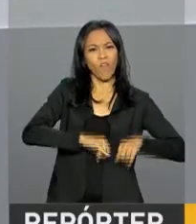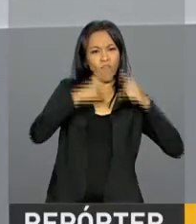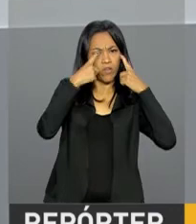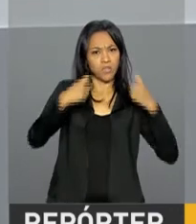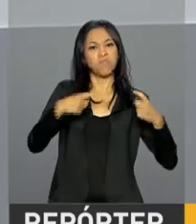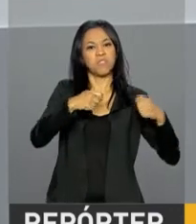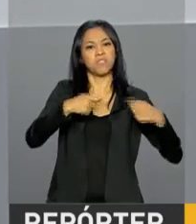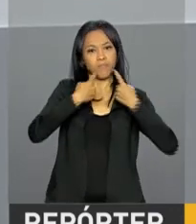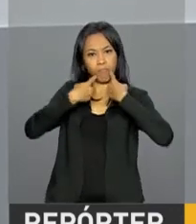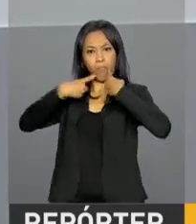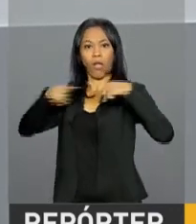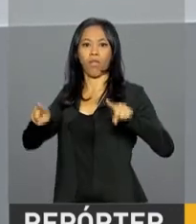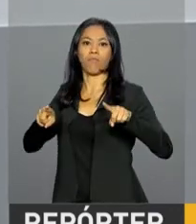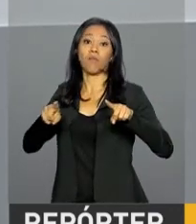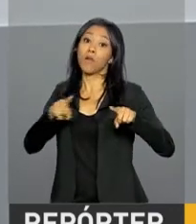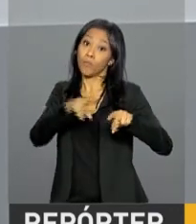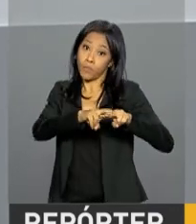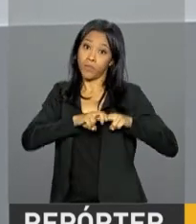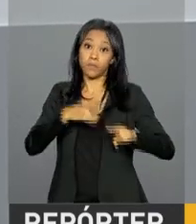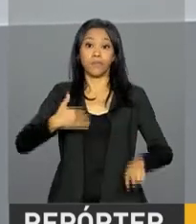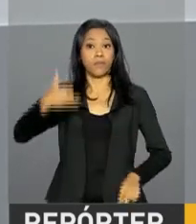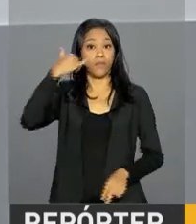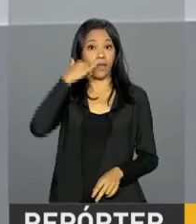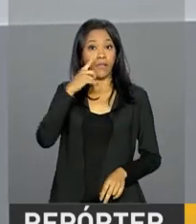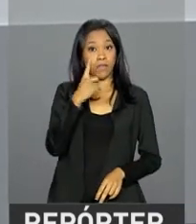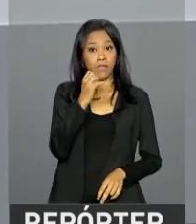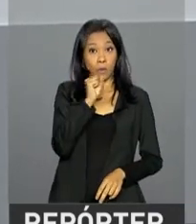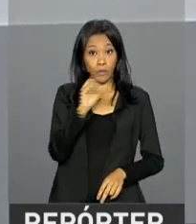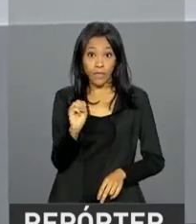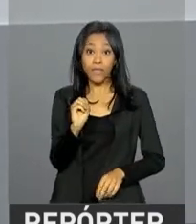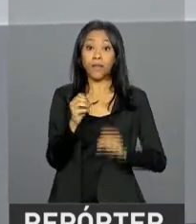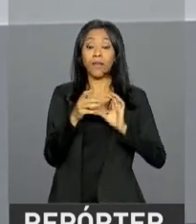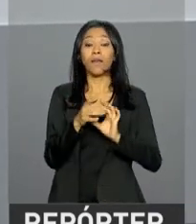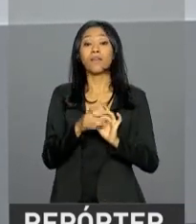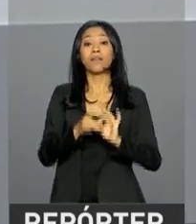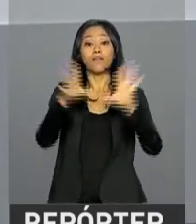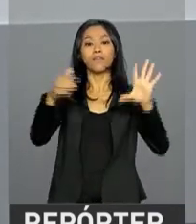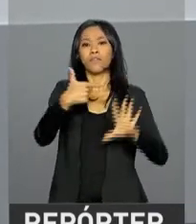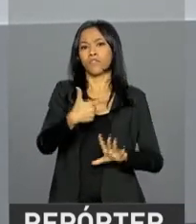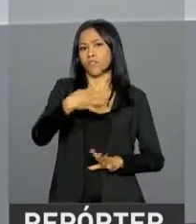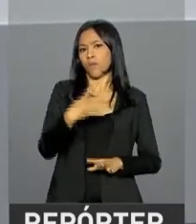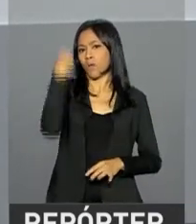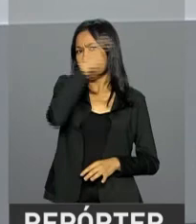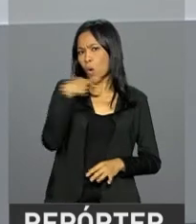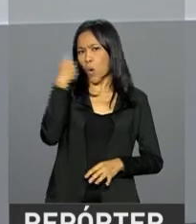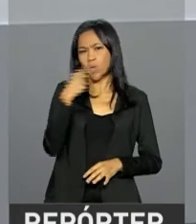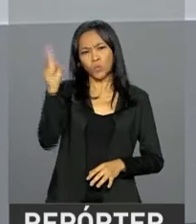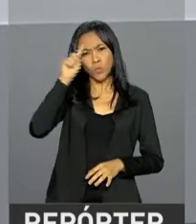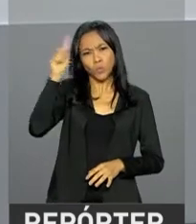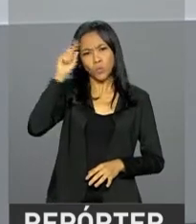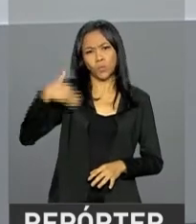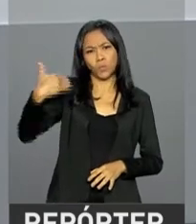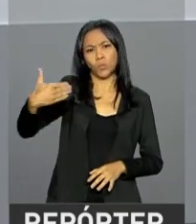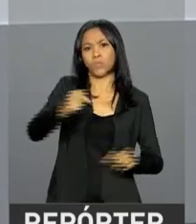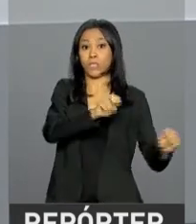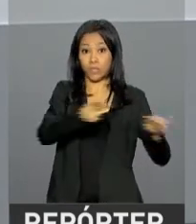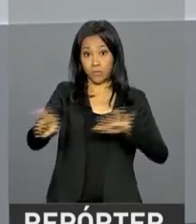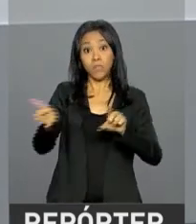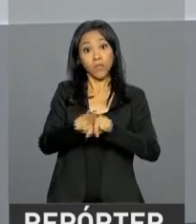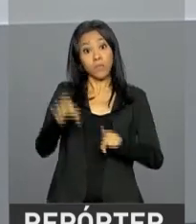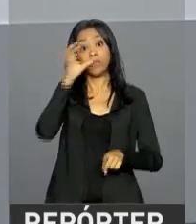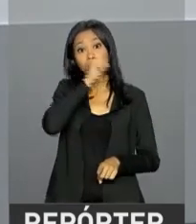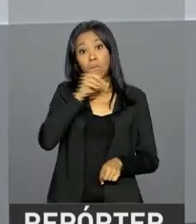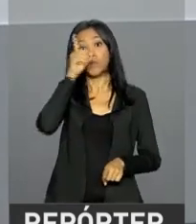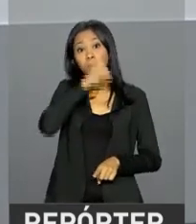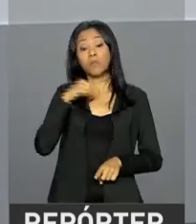denunciar para isso ligue 180 está à disposição 24 horas todos os dias da semana inclusive nos finais de semana e